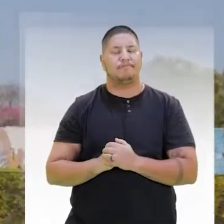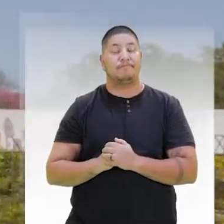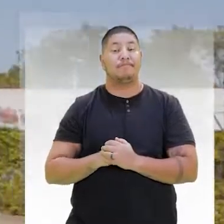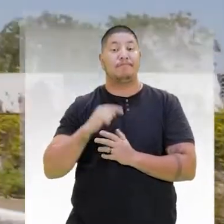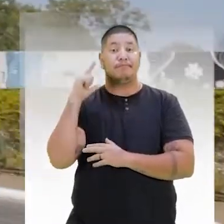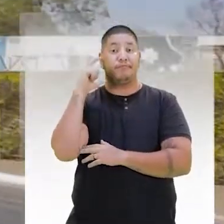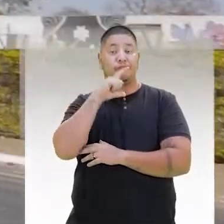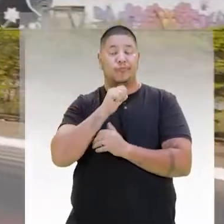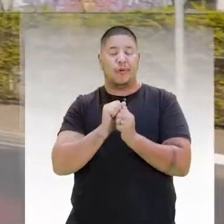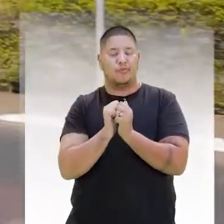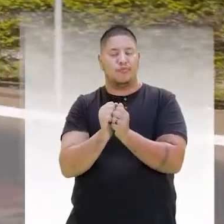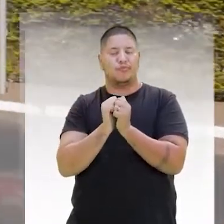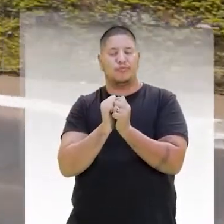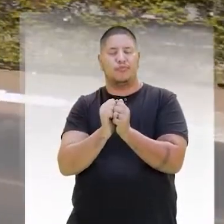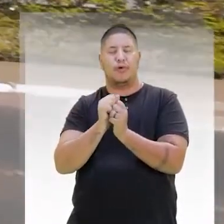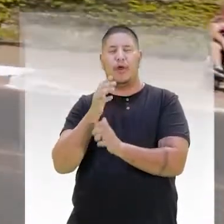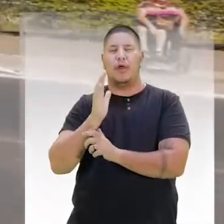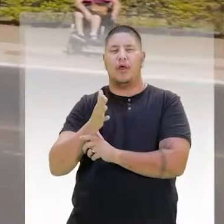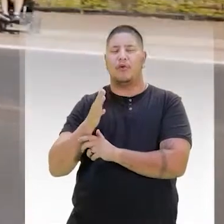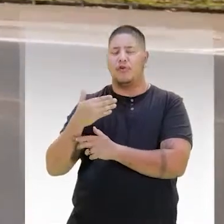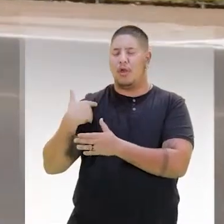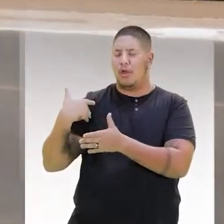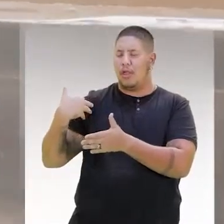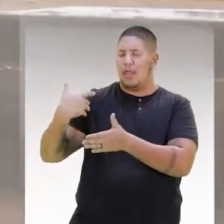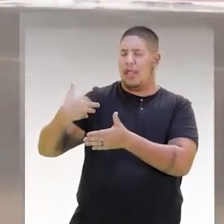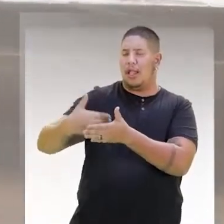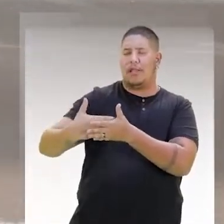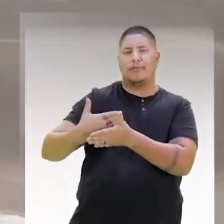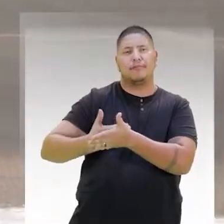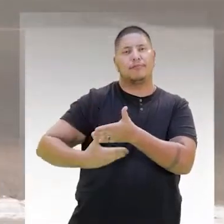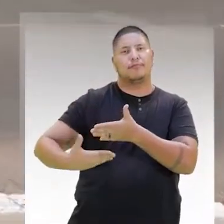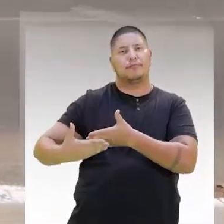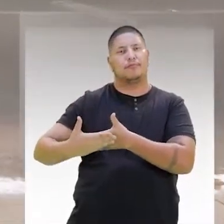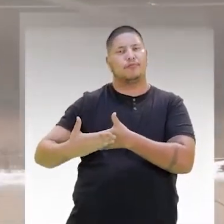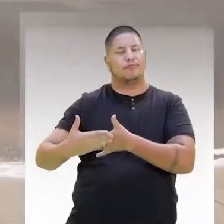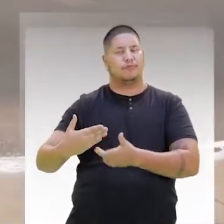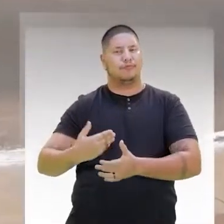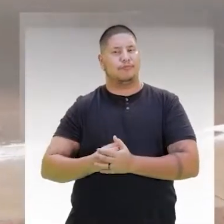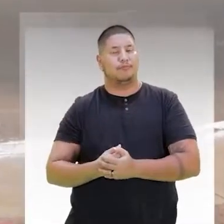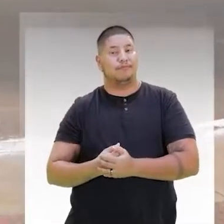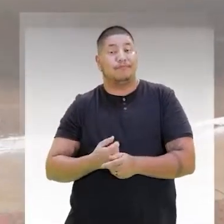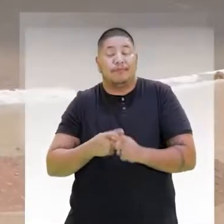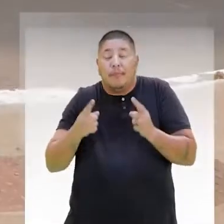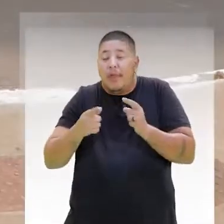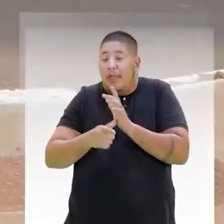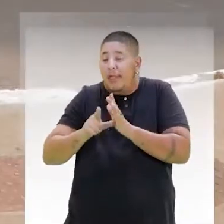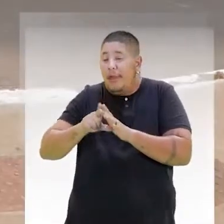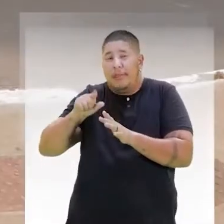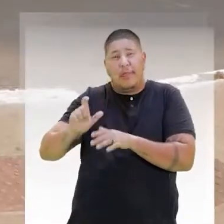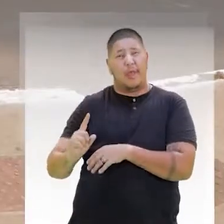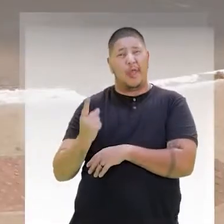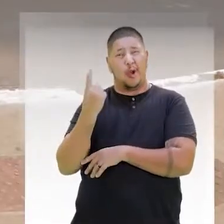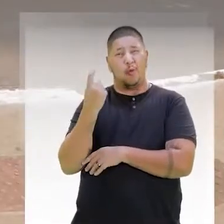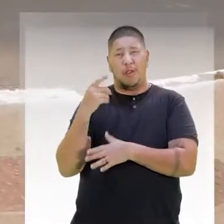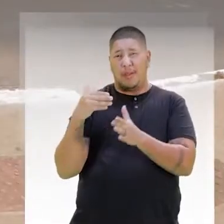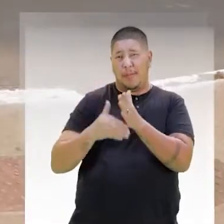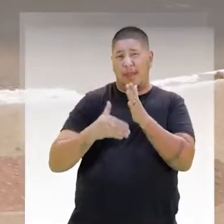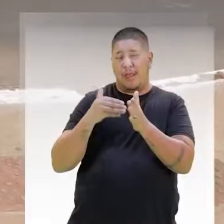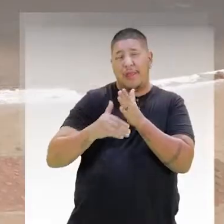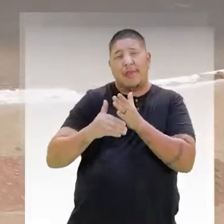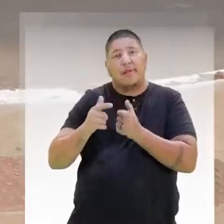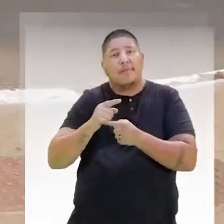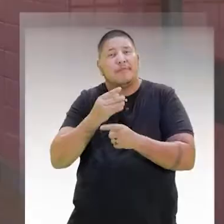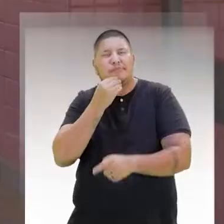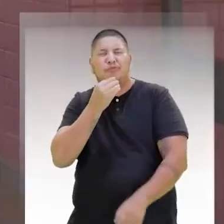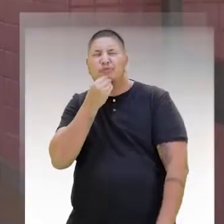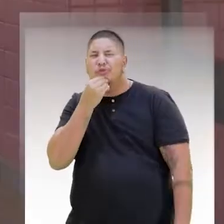Dificuldade que acompanha ao longo de quase todo e qualquer caminho percorrido. Mas antes fossem essas as únicas barreiras que Telva enfrentou em